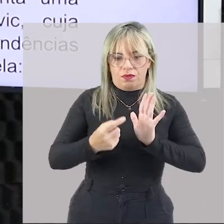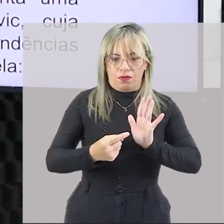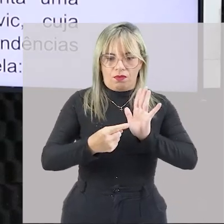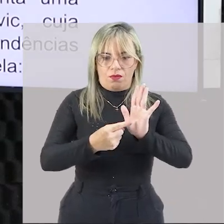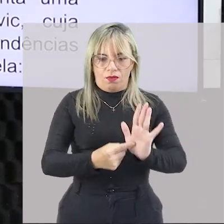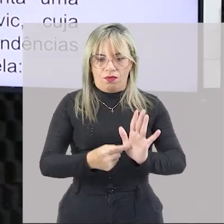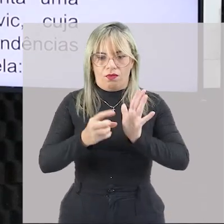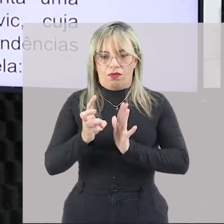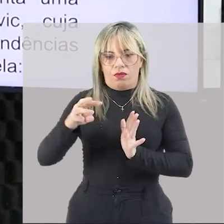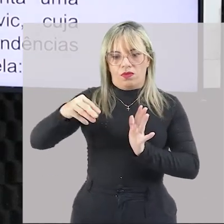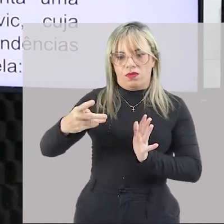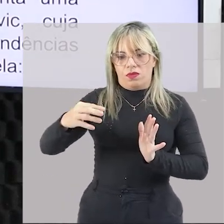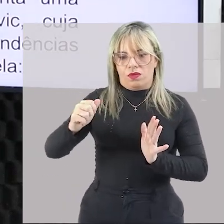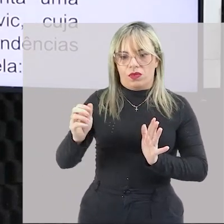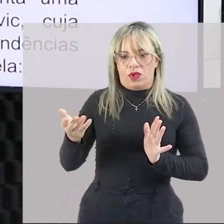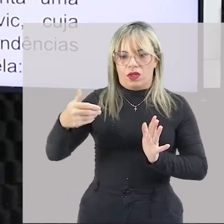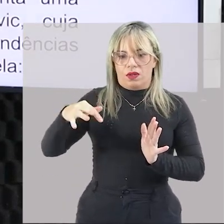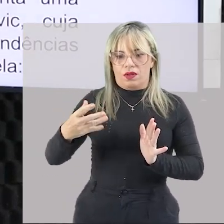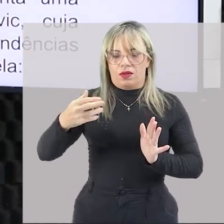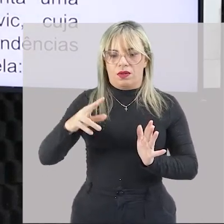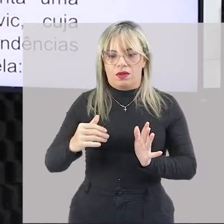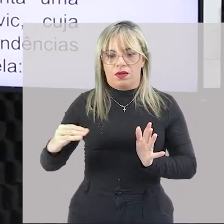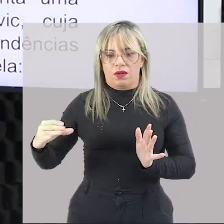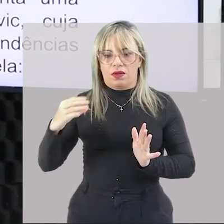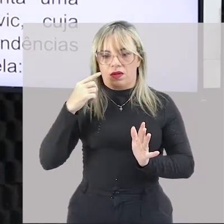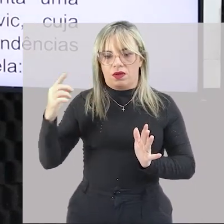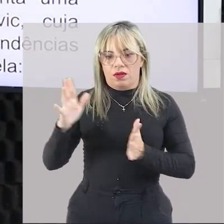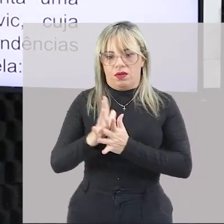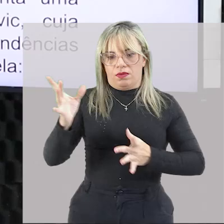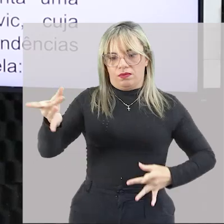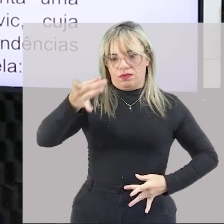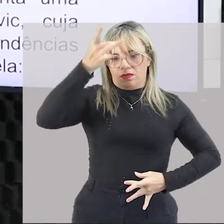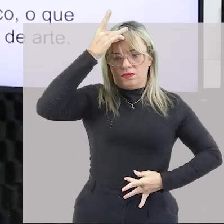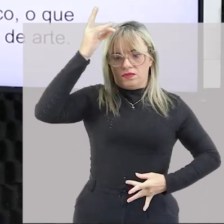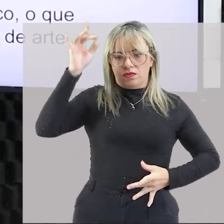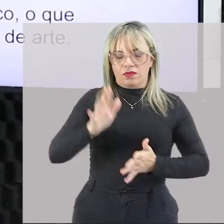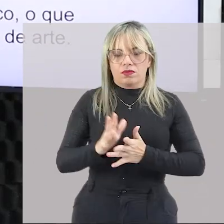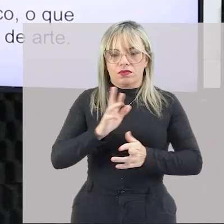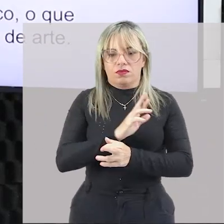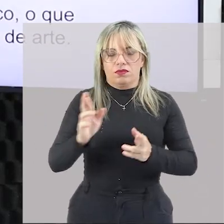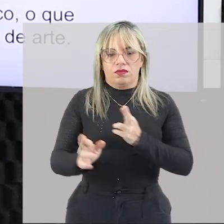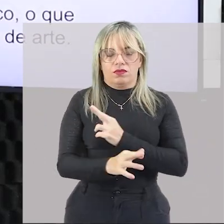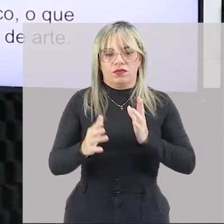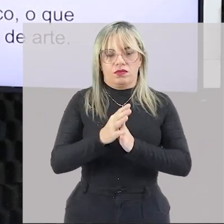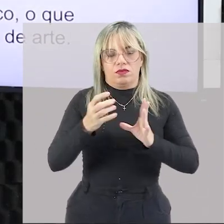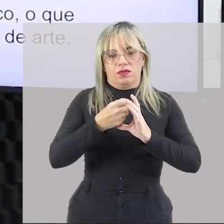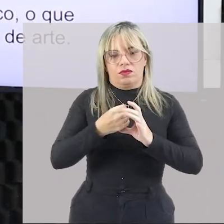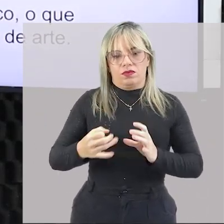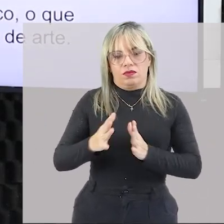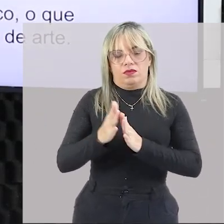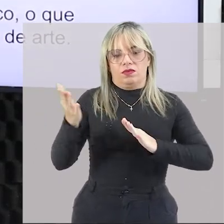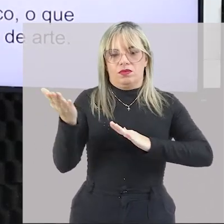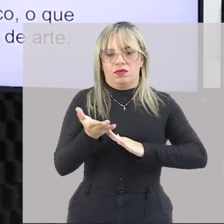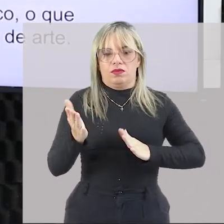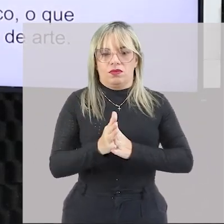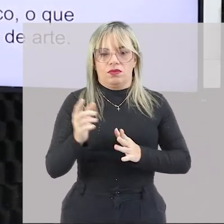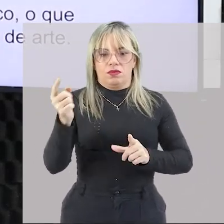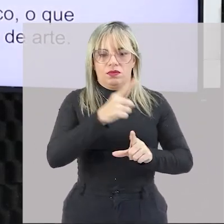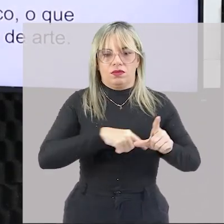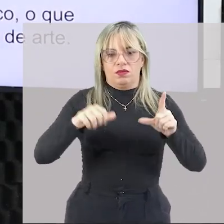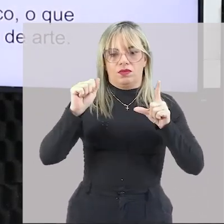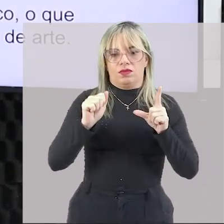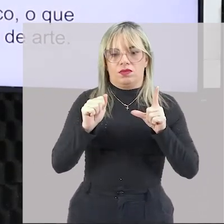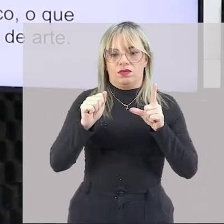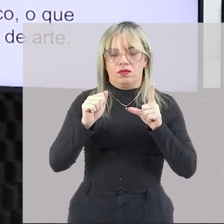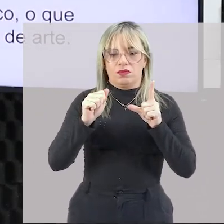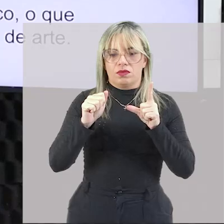Marina Abramovic, cuja performance se alinha a tendências contemporâneas e se caracteriza pela, letra A, inovação de uma proposta de